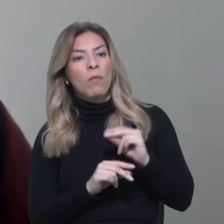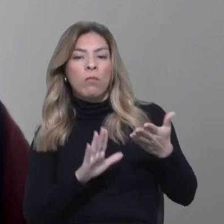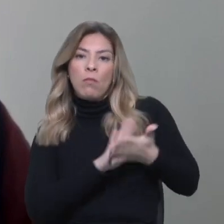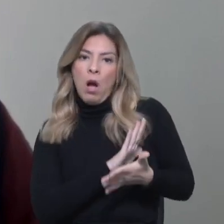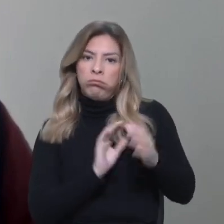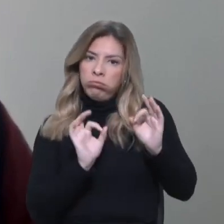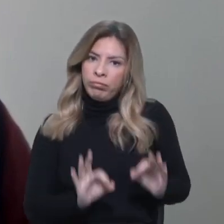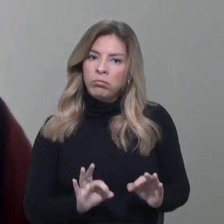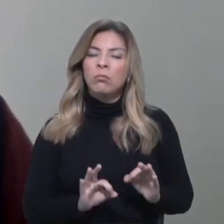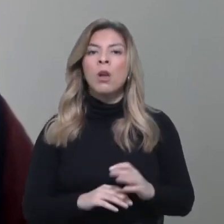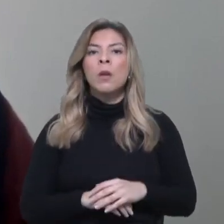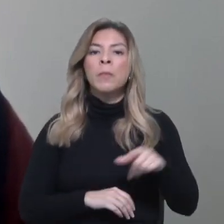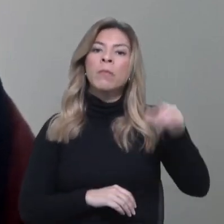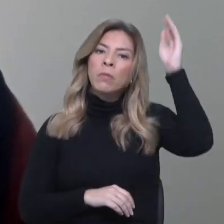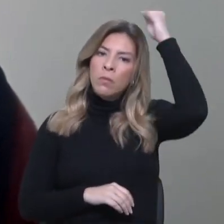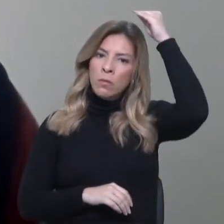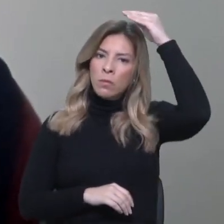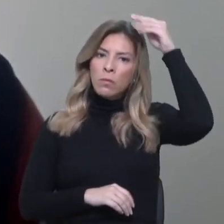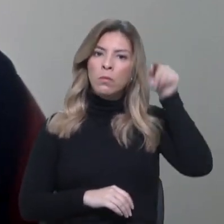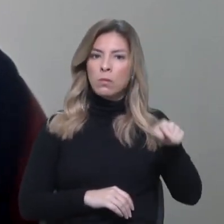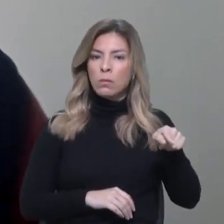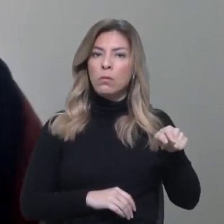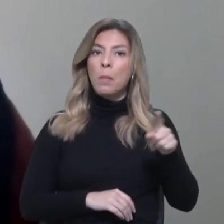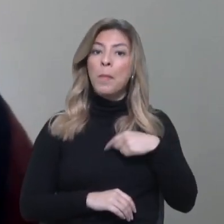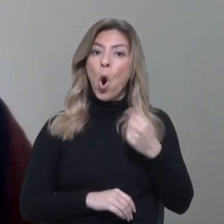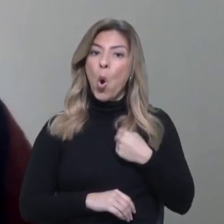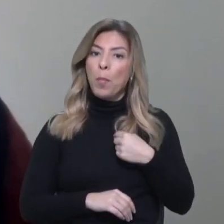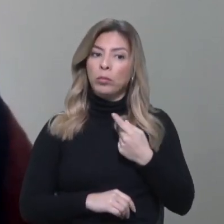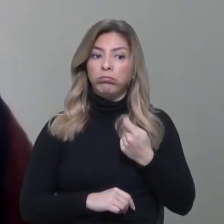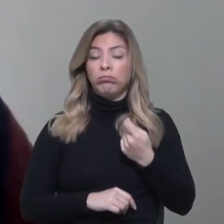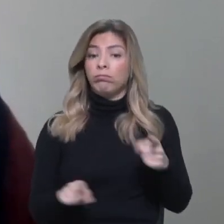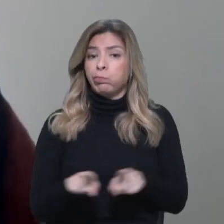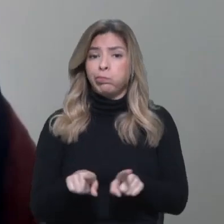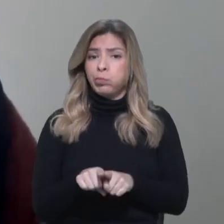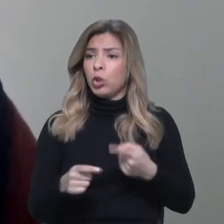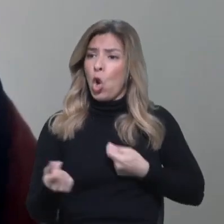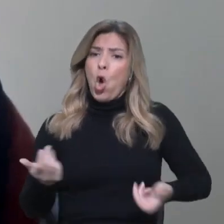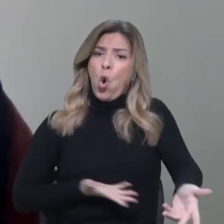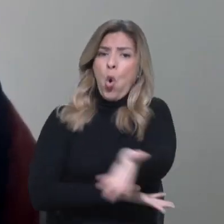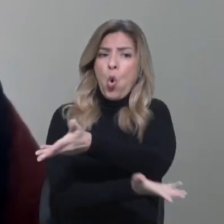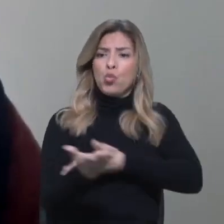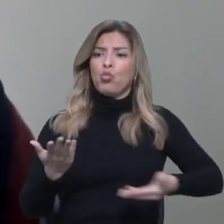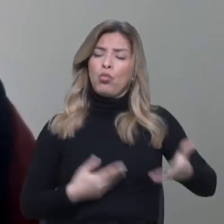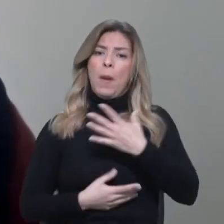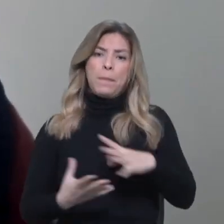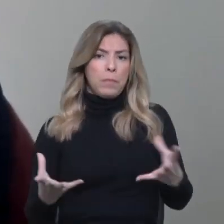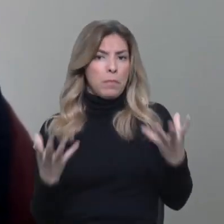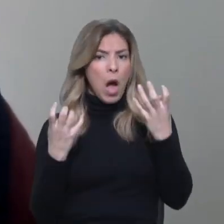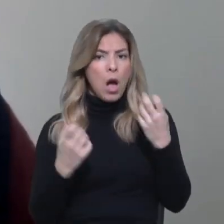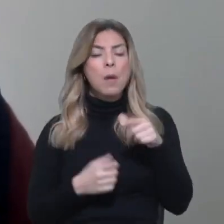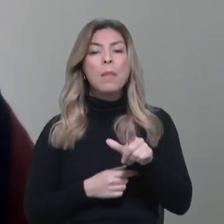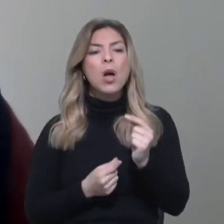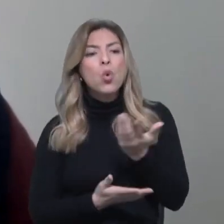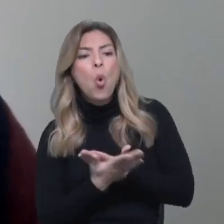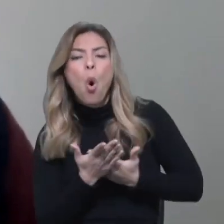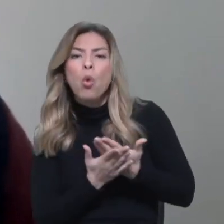mandato. Basicamente, Trump afirma-se como alguém que faz negócios, alguém que faz entendimentos. Nos negócios, às vezes,